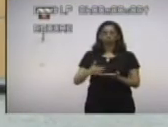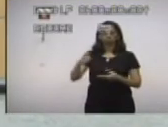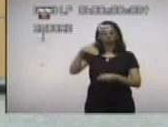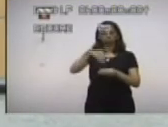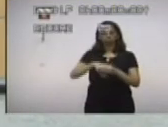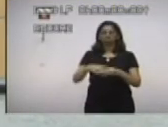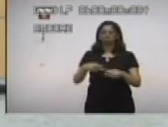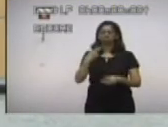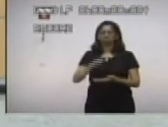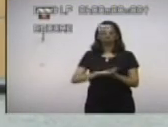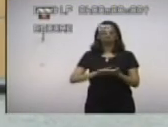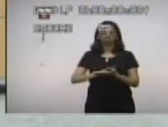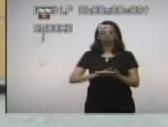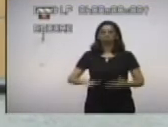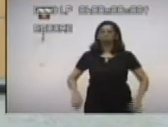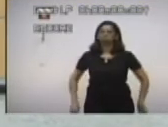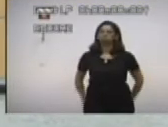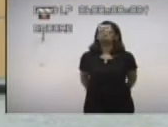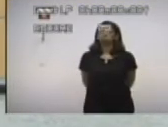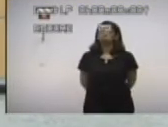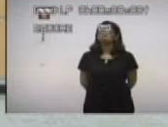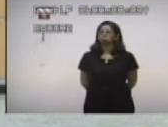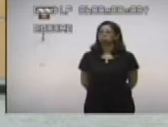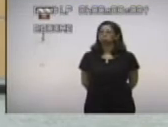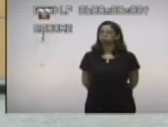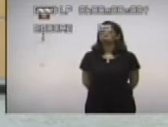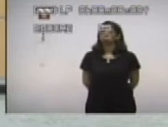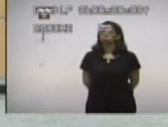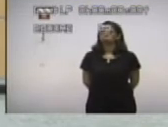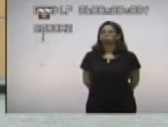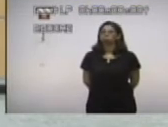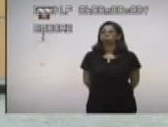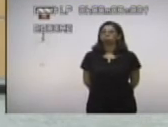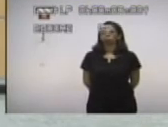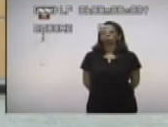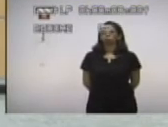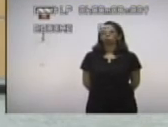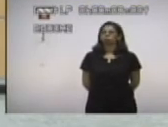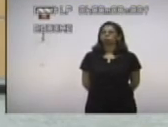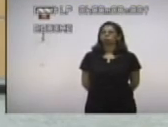os a palavra coloca em votação E aí